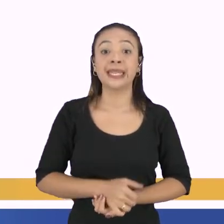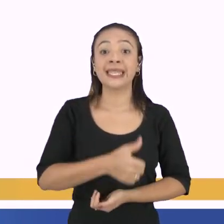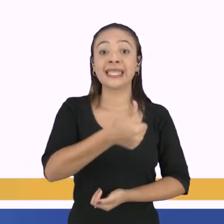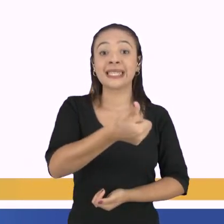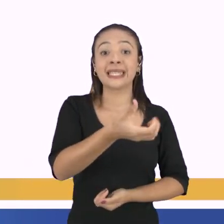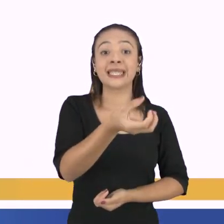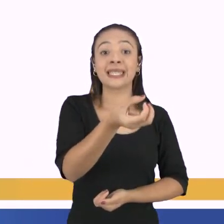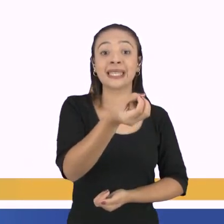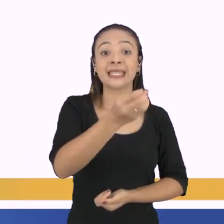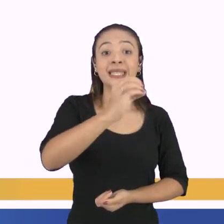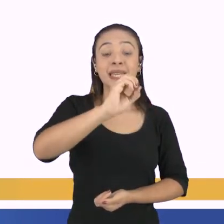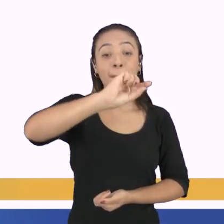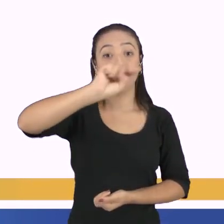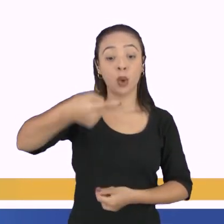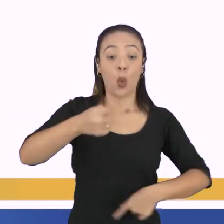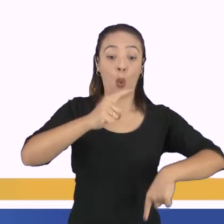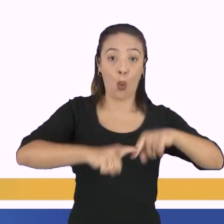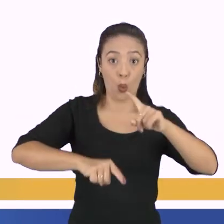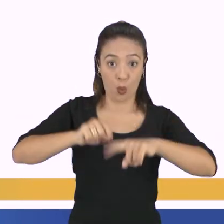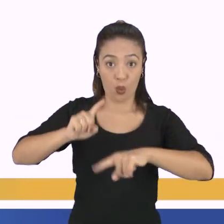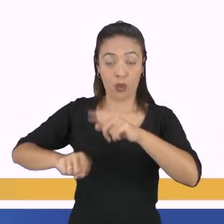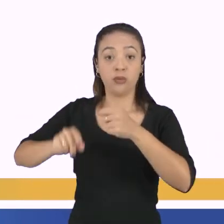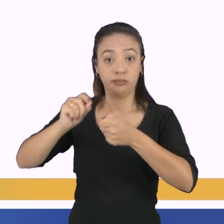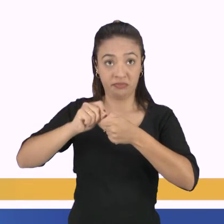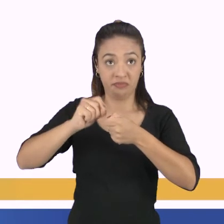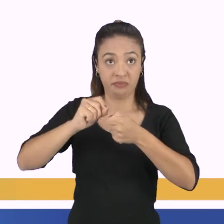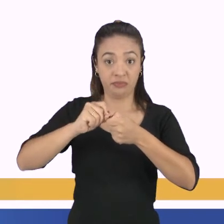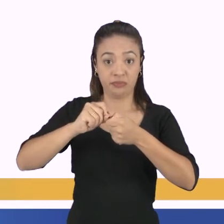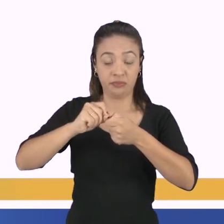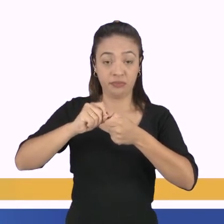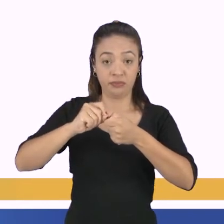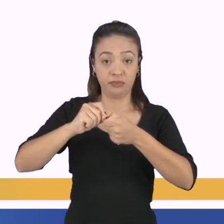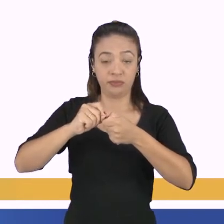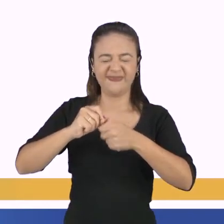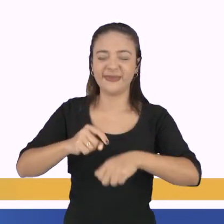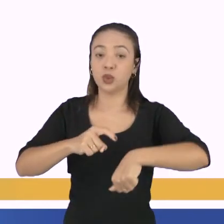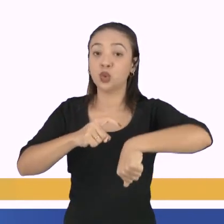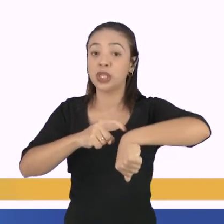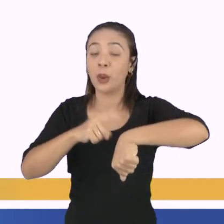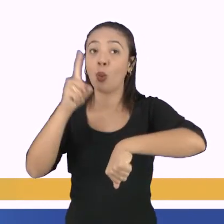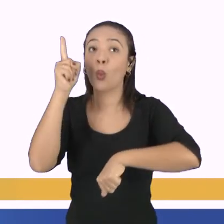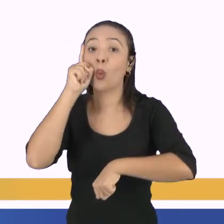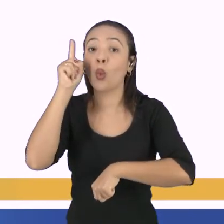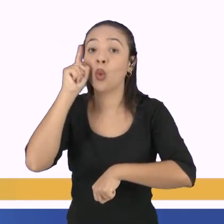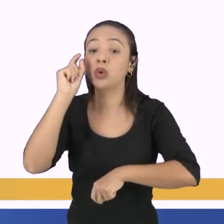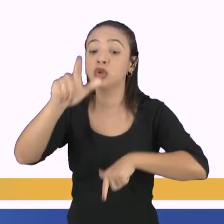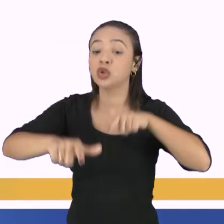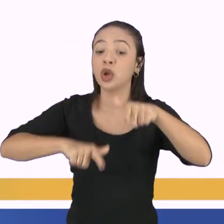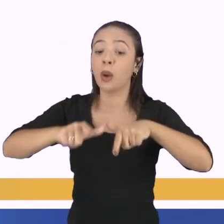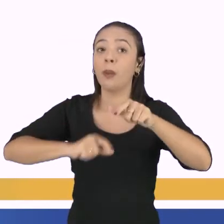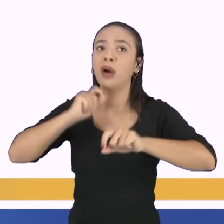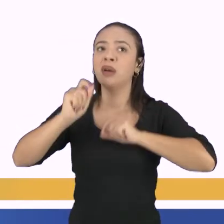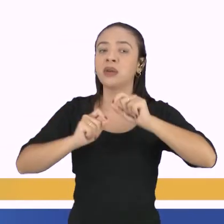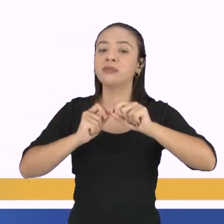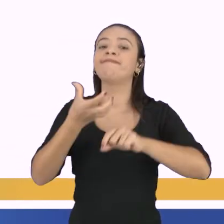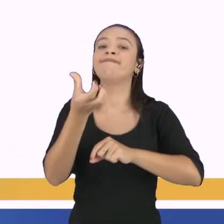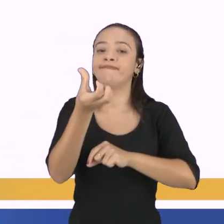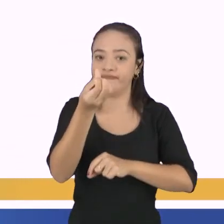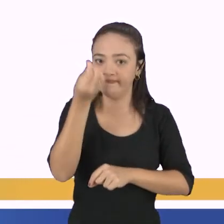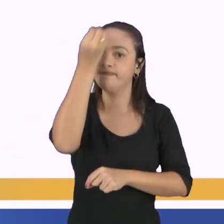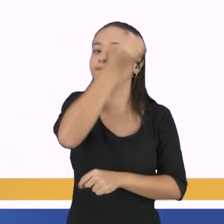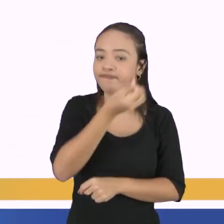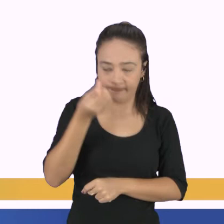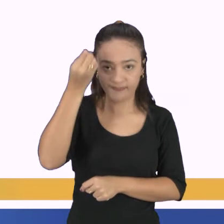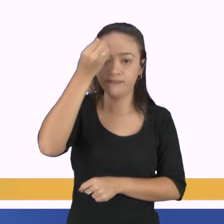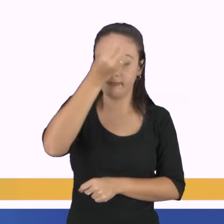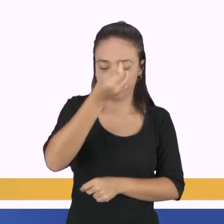160 mil produtos fabricados, a quantidade de tempo diário de trabalho, né, é de